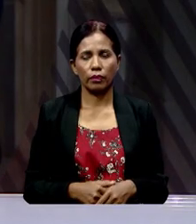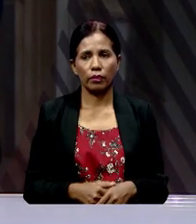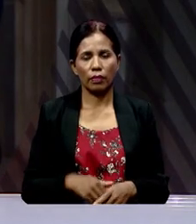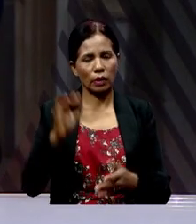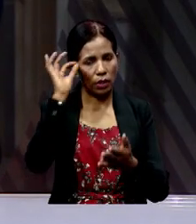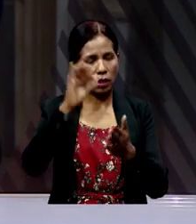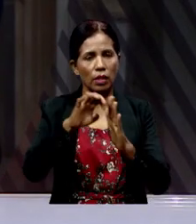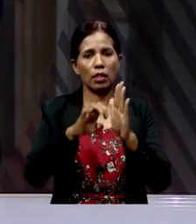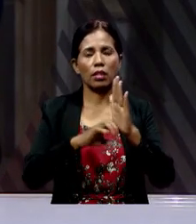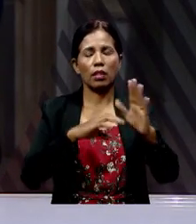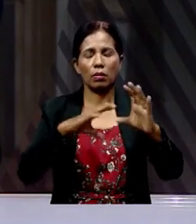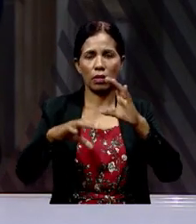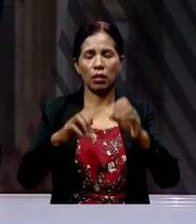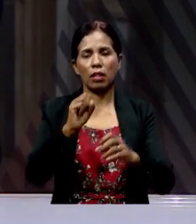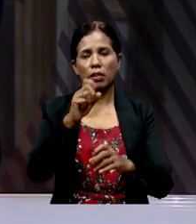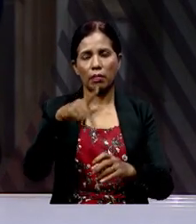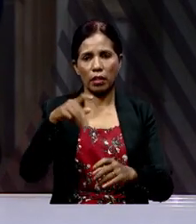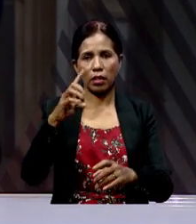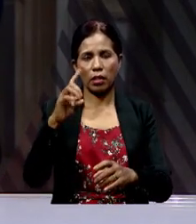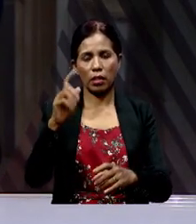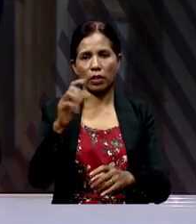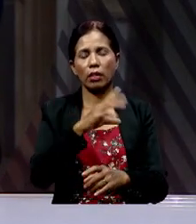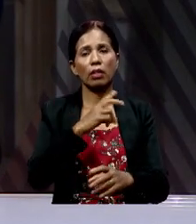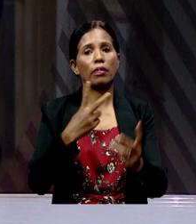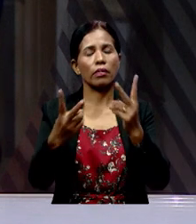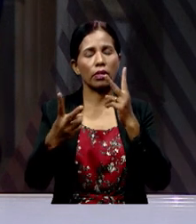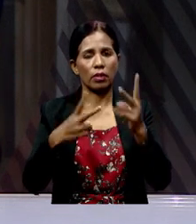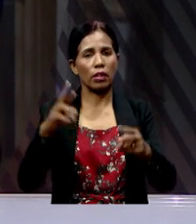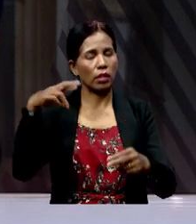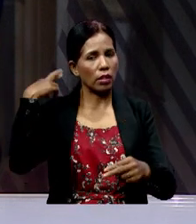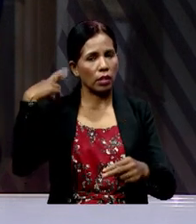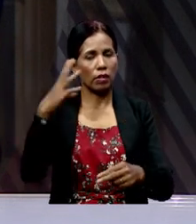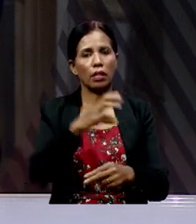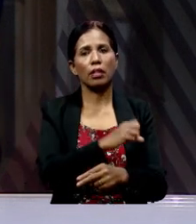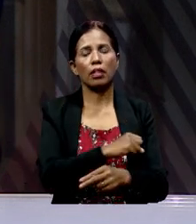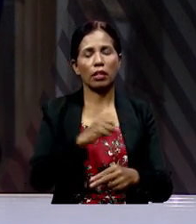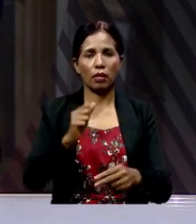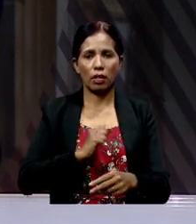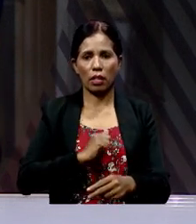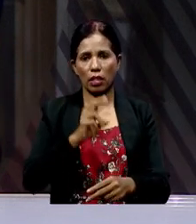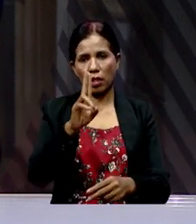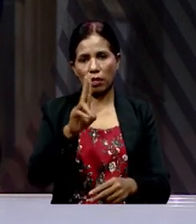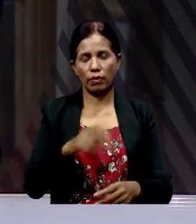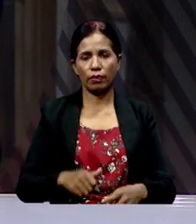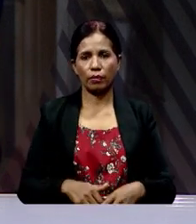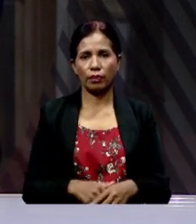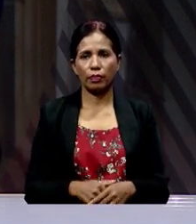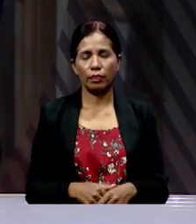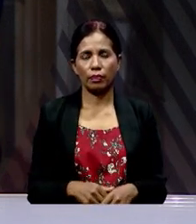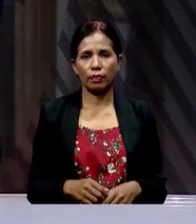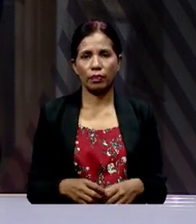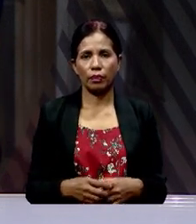Secretário de Estado de Comunicação Social, Expedito Dias Ximenes, visita a Rádio Comunidade Rai Hussar Aileu.